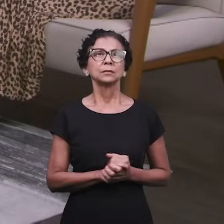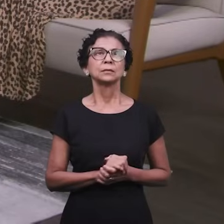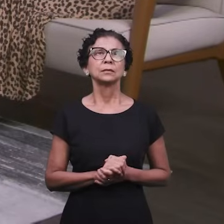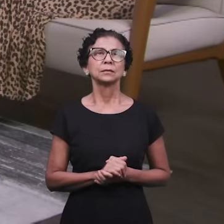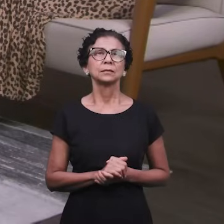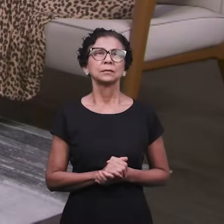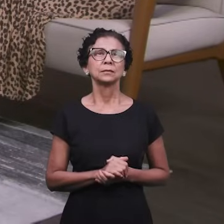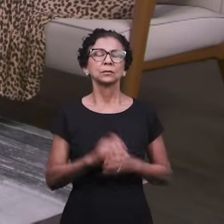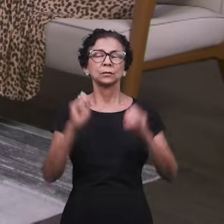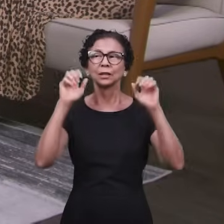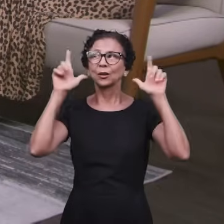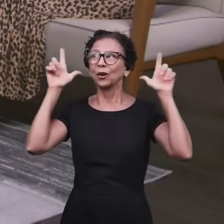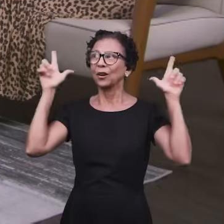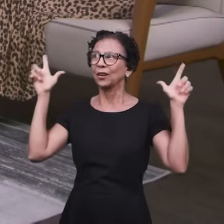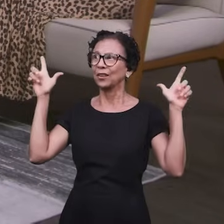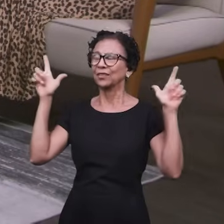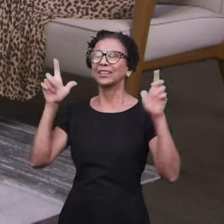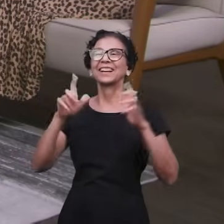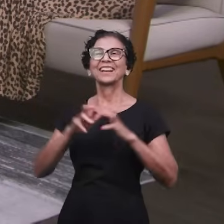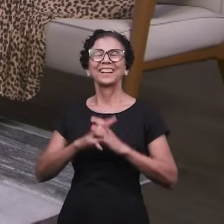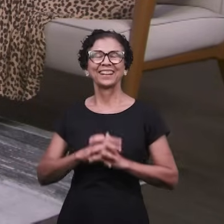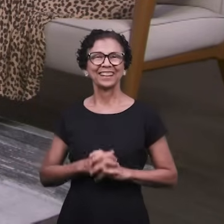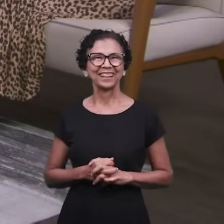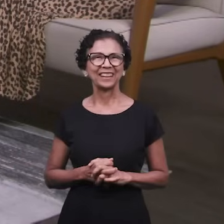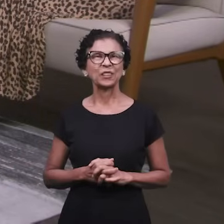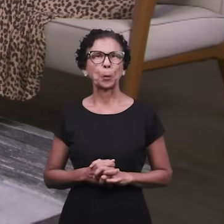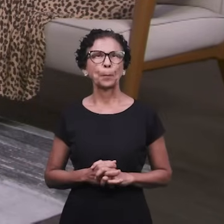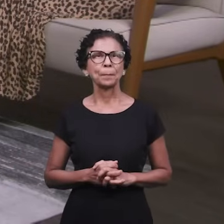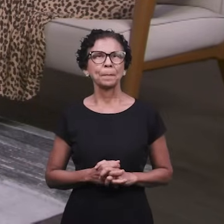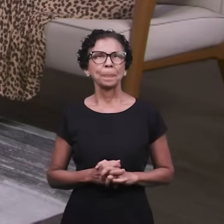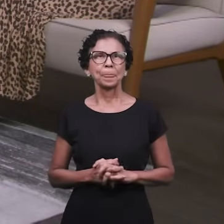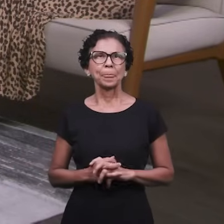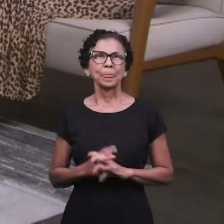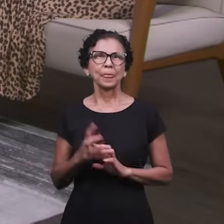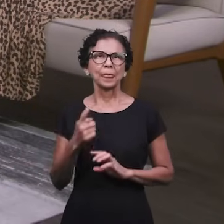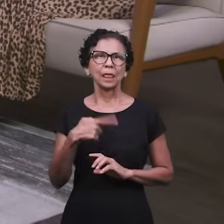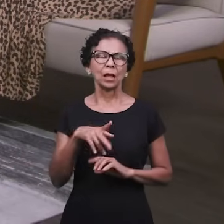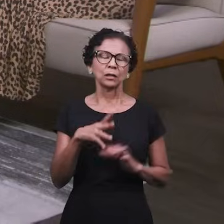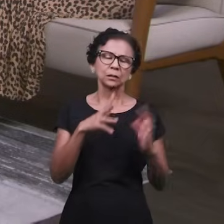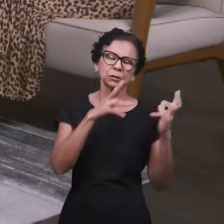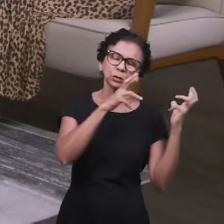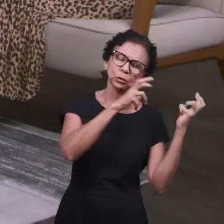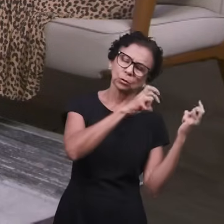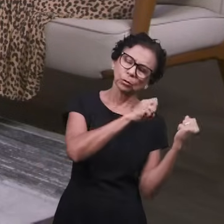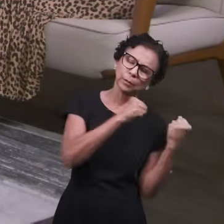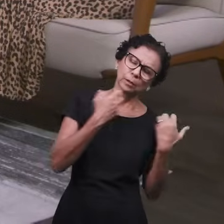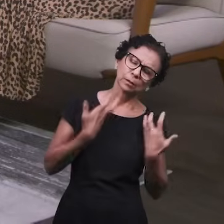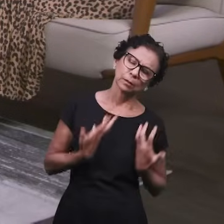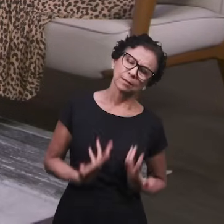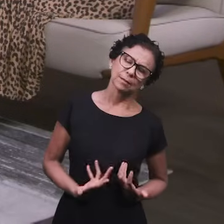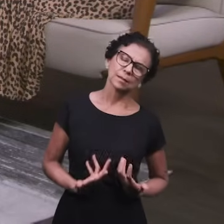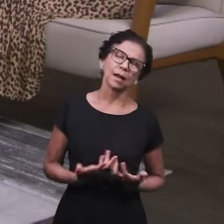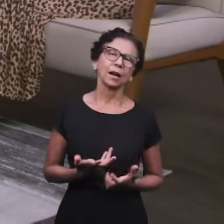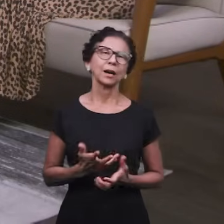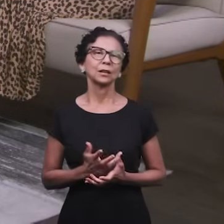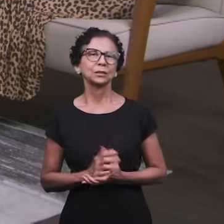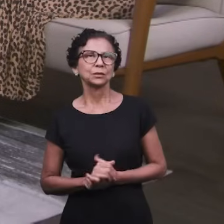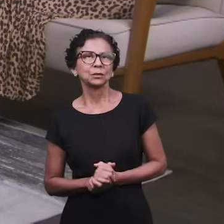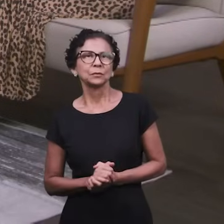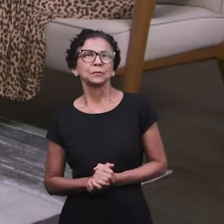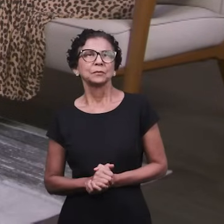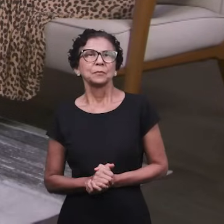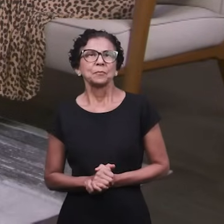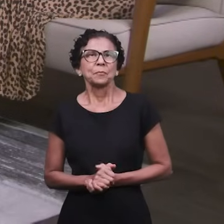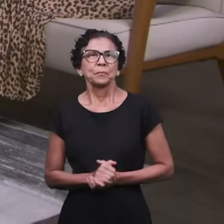sua, Fernanda? Quando acorda. Quando acorda? Pela manhã, porque na hora de dormir já estão todos mais cansados. Né? Então a gente